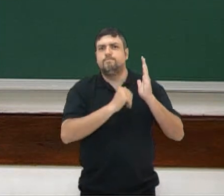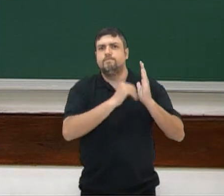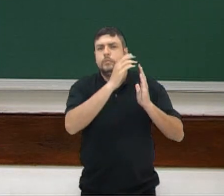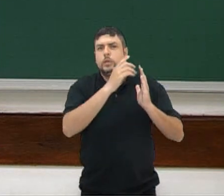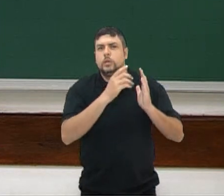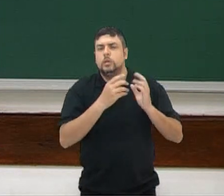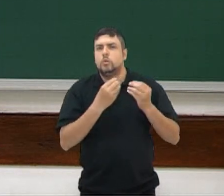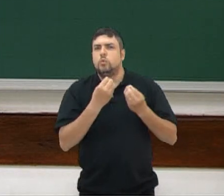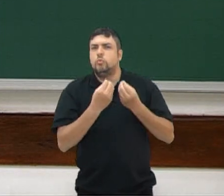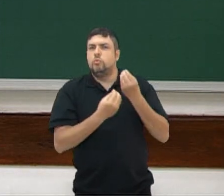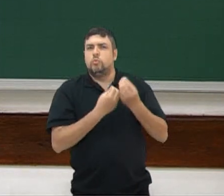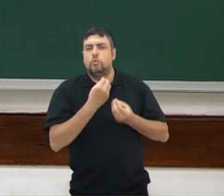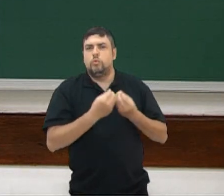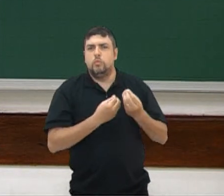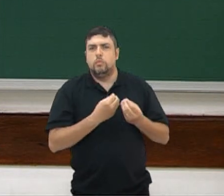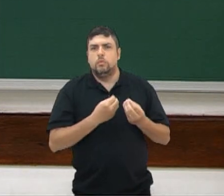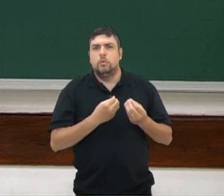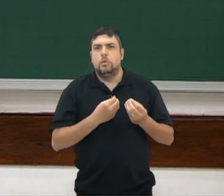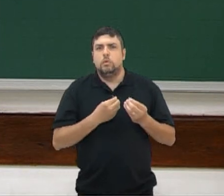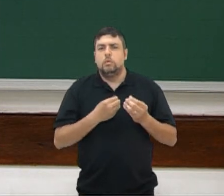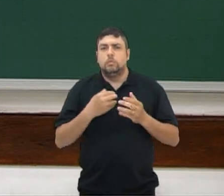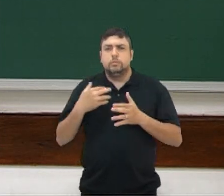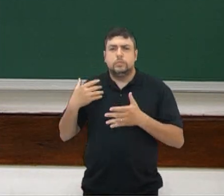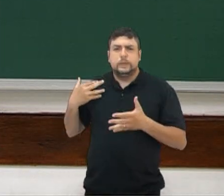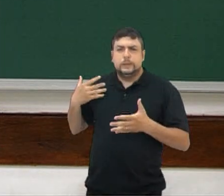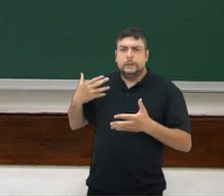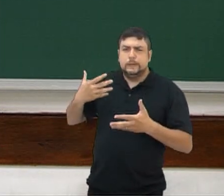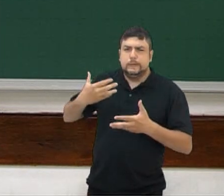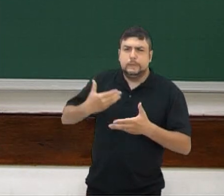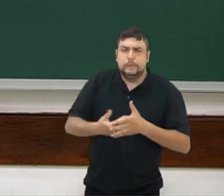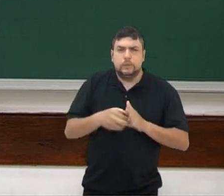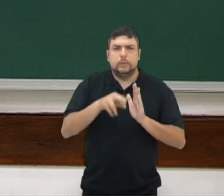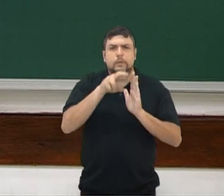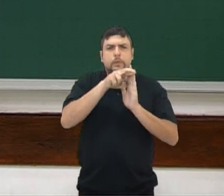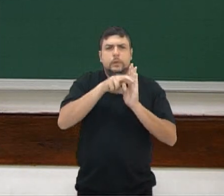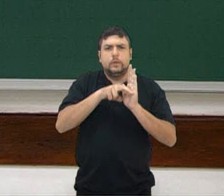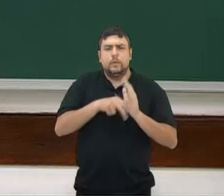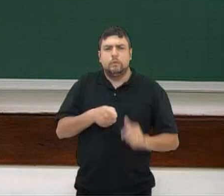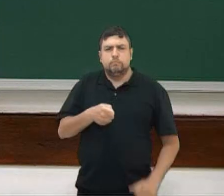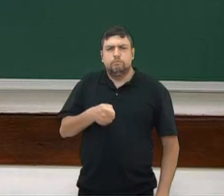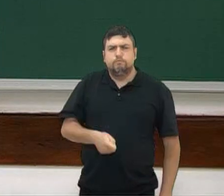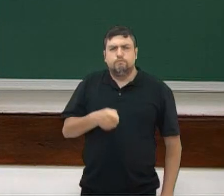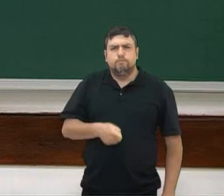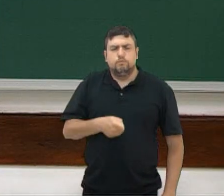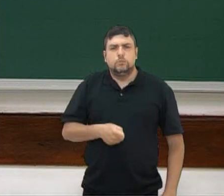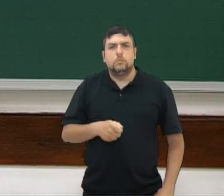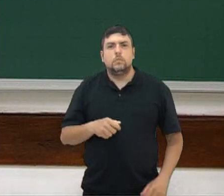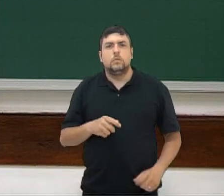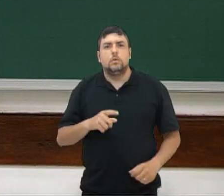de normas e de conceitos até então estabelecidos e revolucionassem a sua